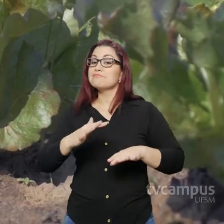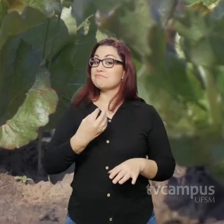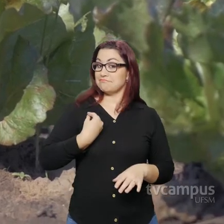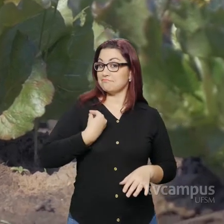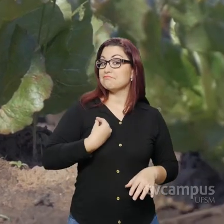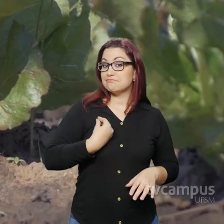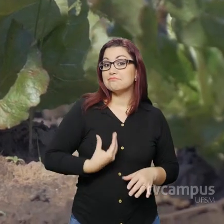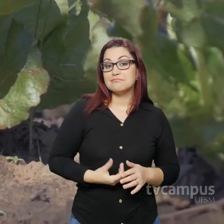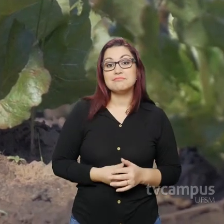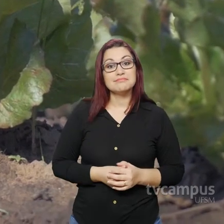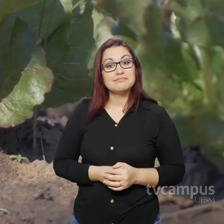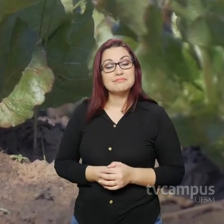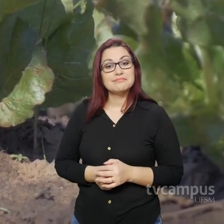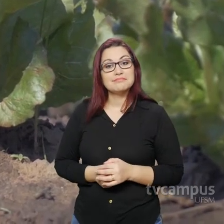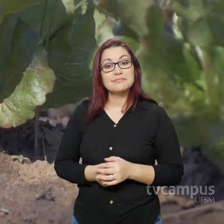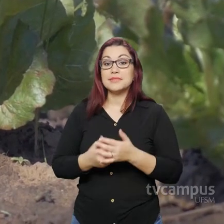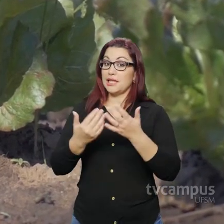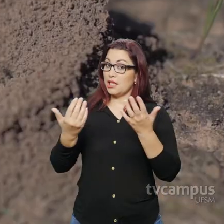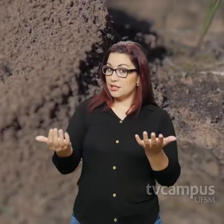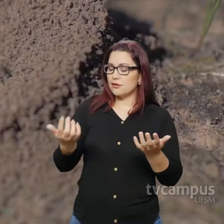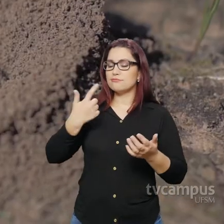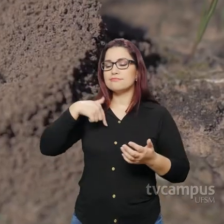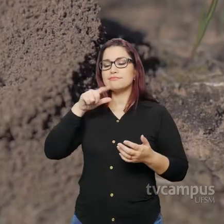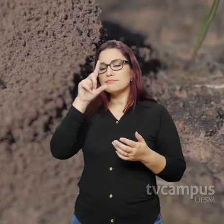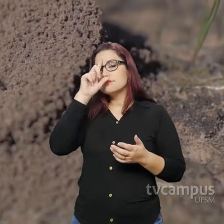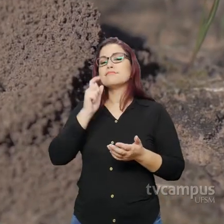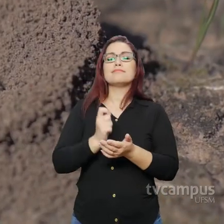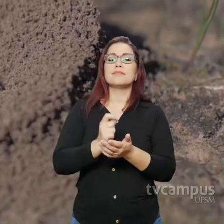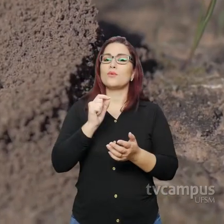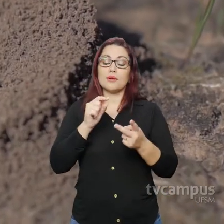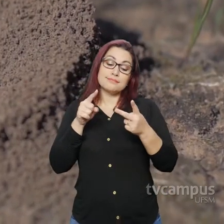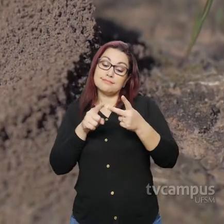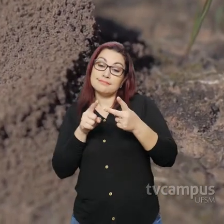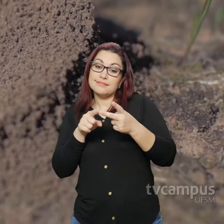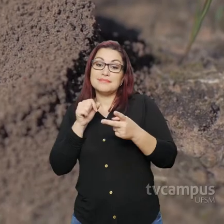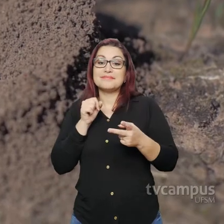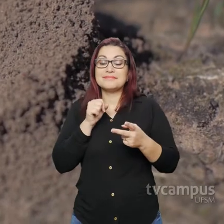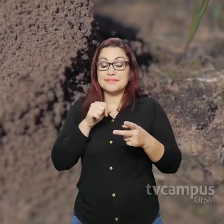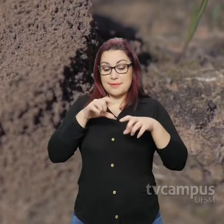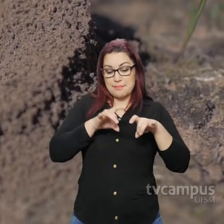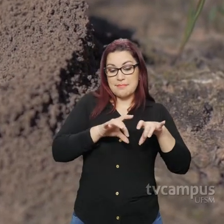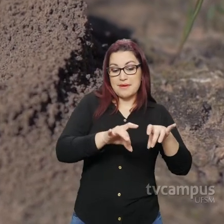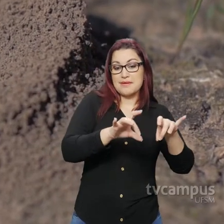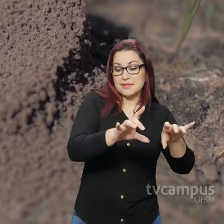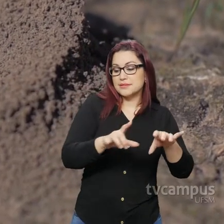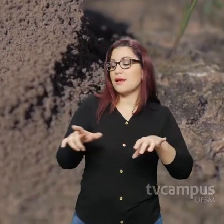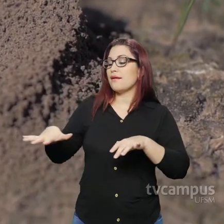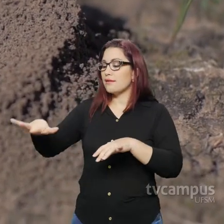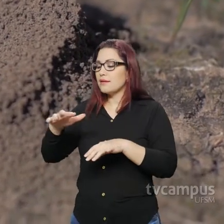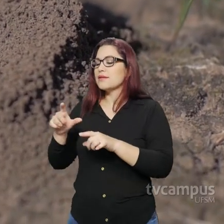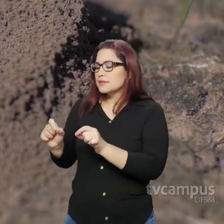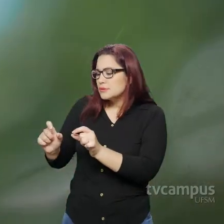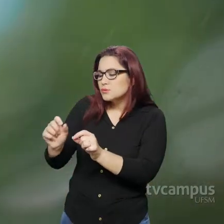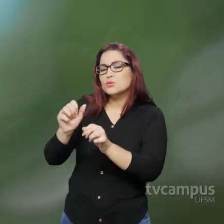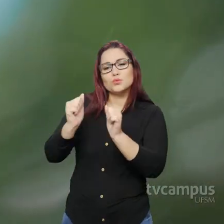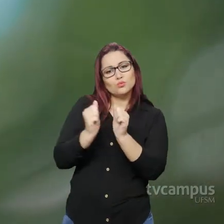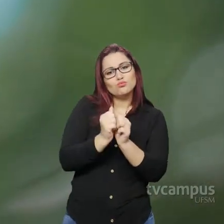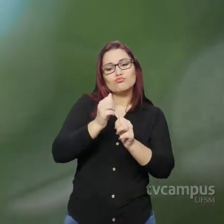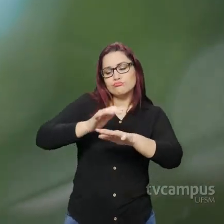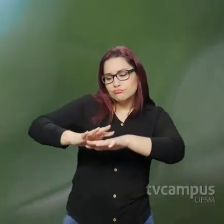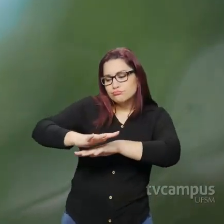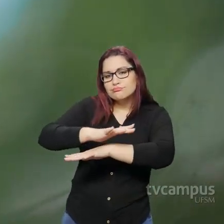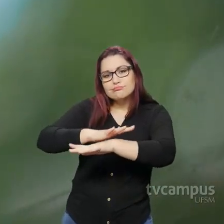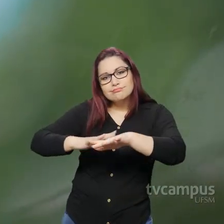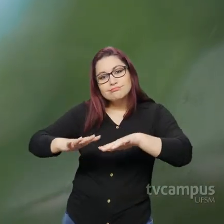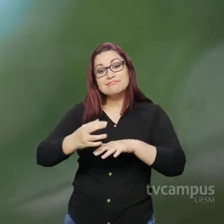essa. Os dois sobreviverem num espaço... né? Numa